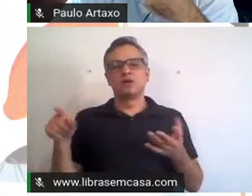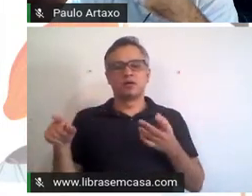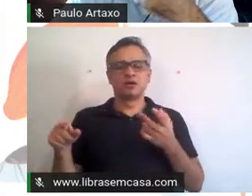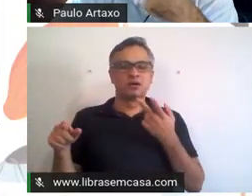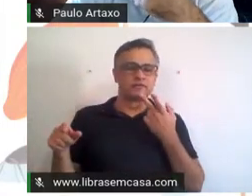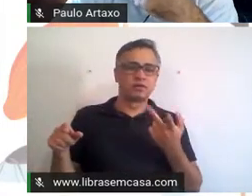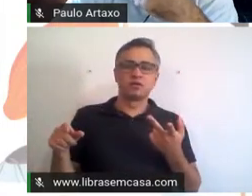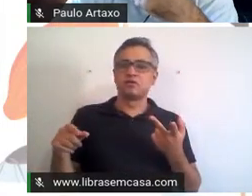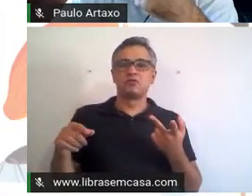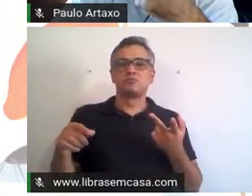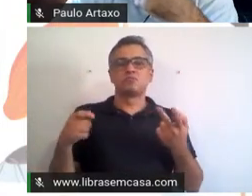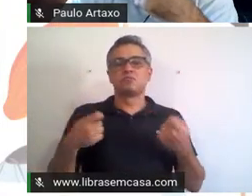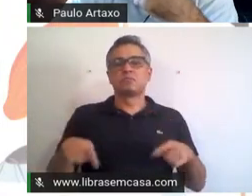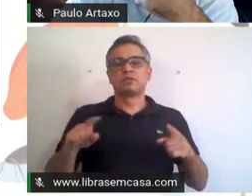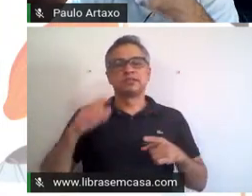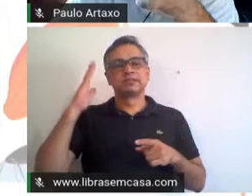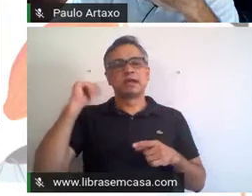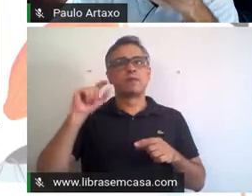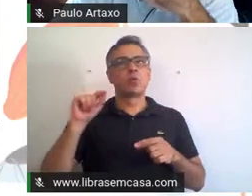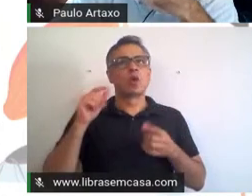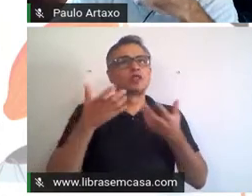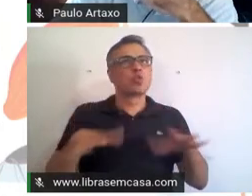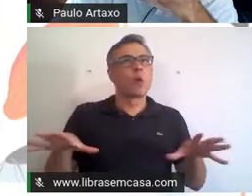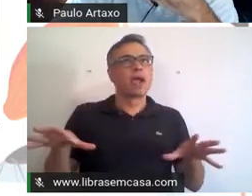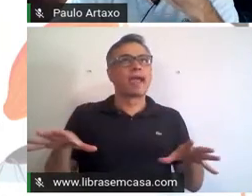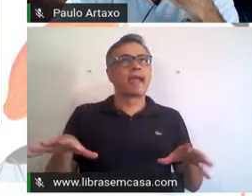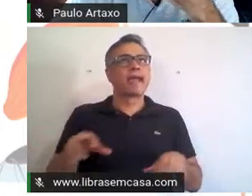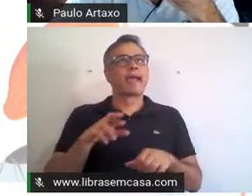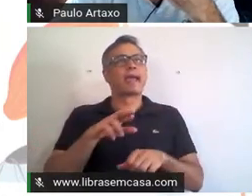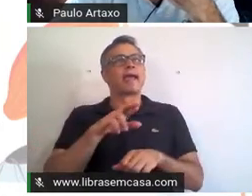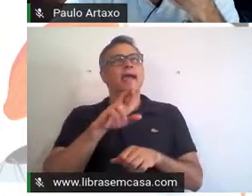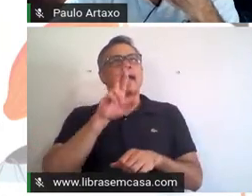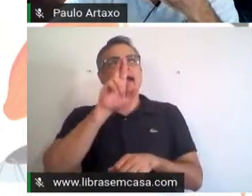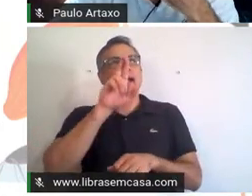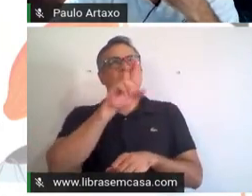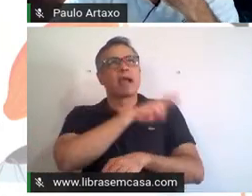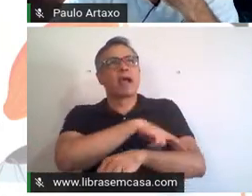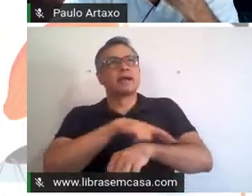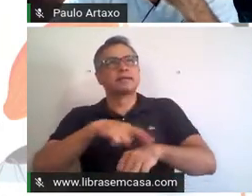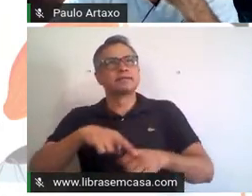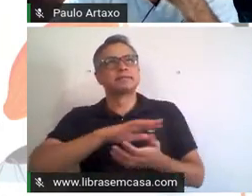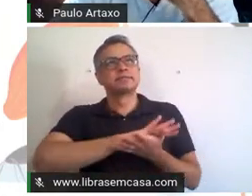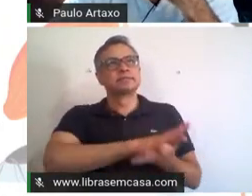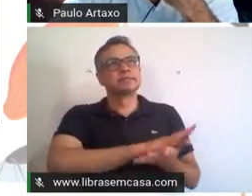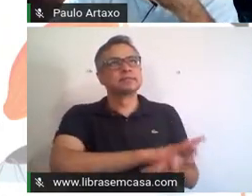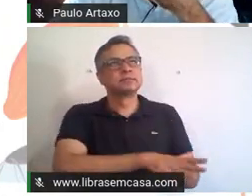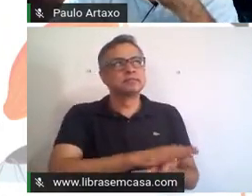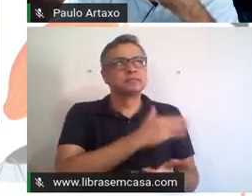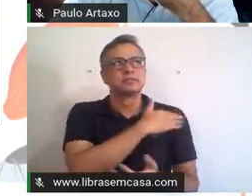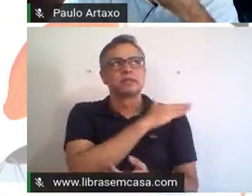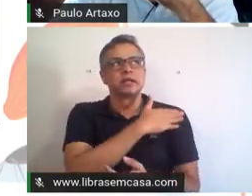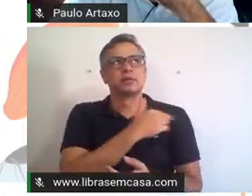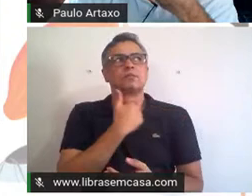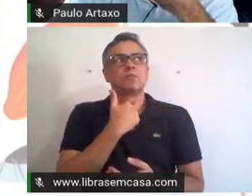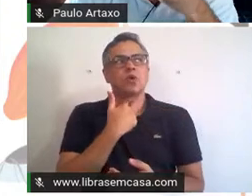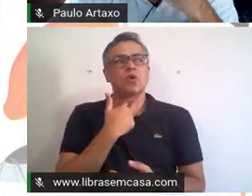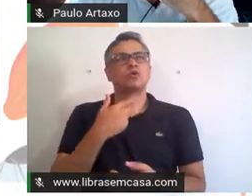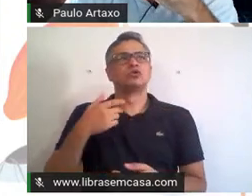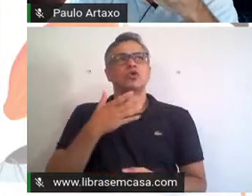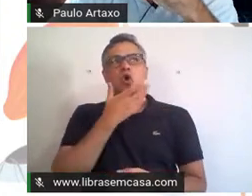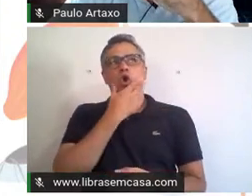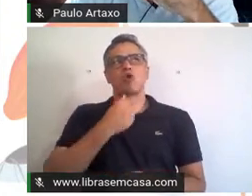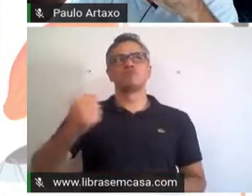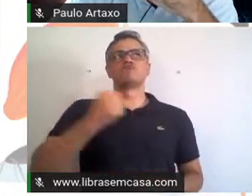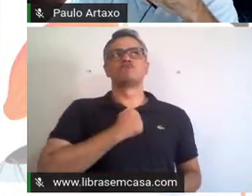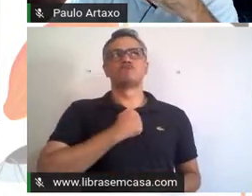basta só a gente saber o que a gente não quer, né, a gente não quer ser racista, a gente não quer ser machista, mas que a gente também tem que propor e agir, né, para a agenda do que a gente quer,